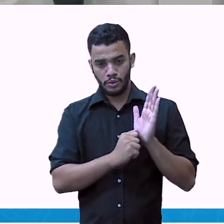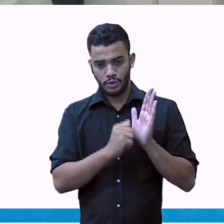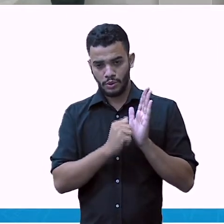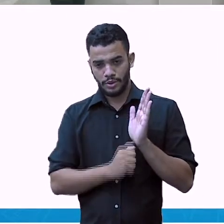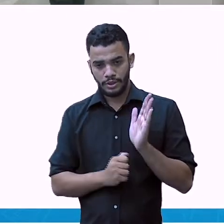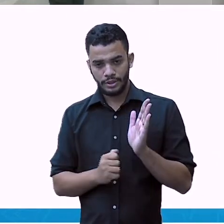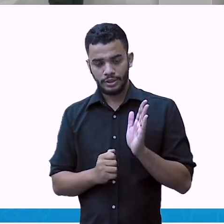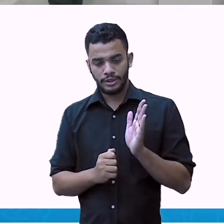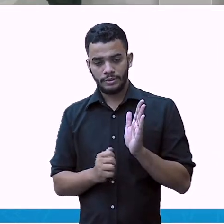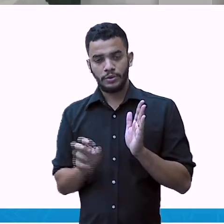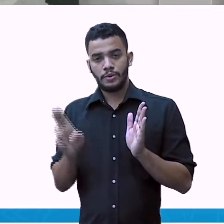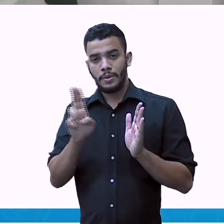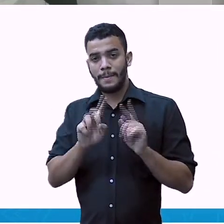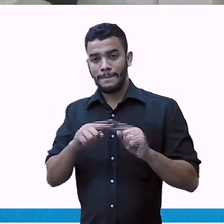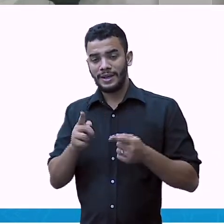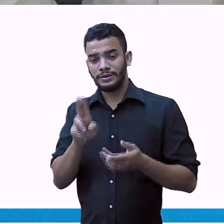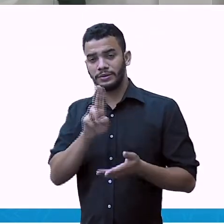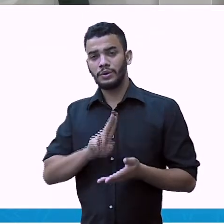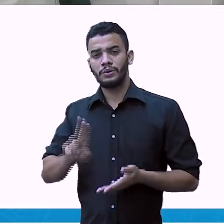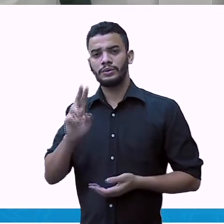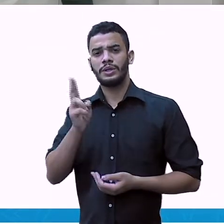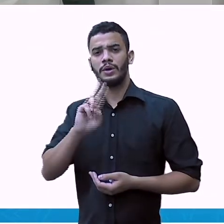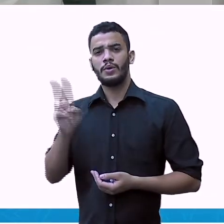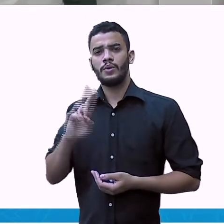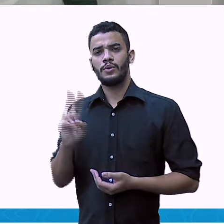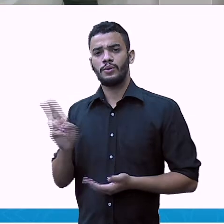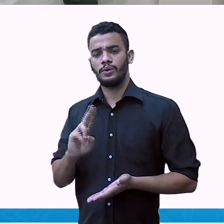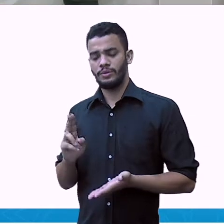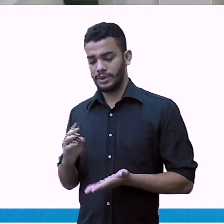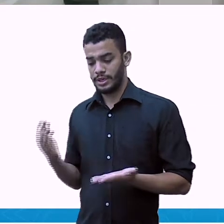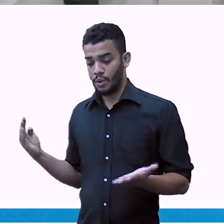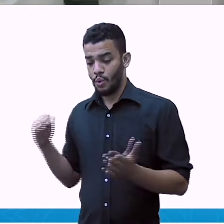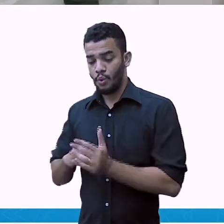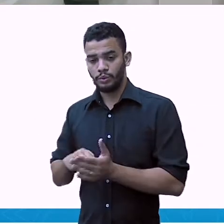última posição. Ou seja, eu vou ler